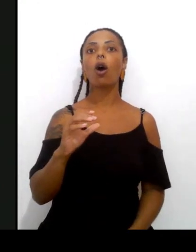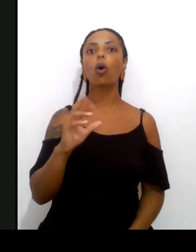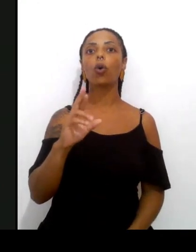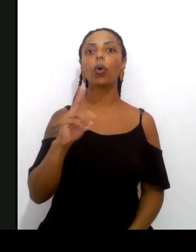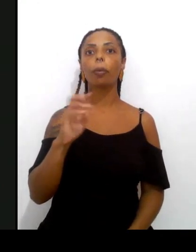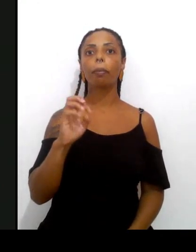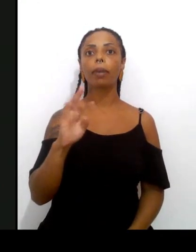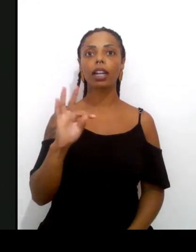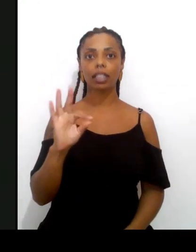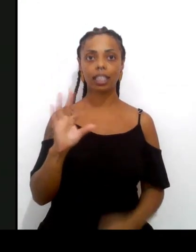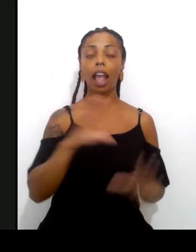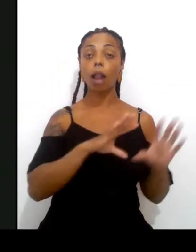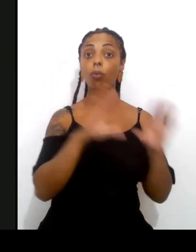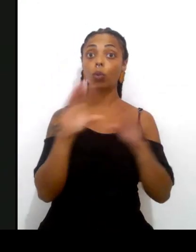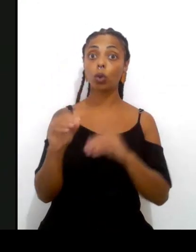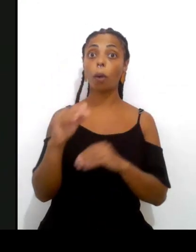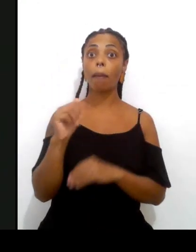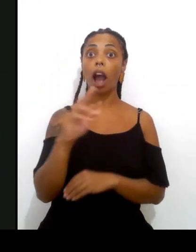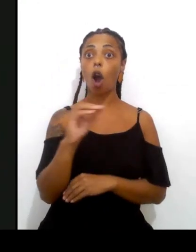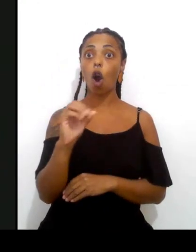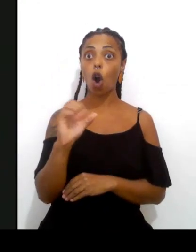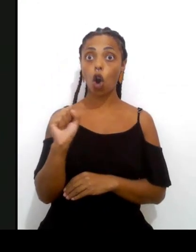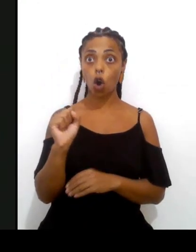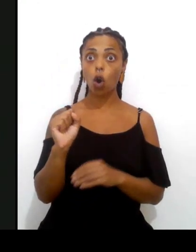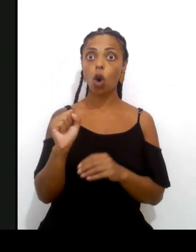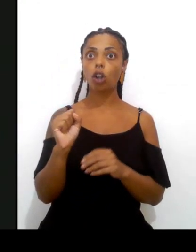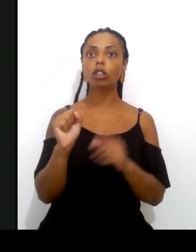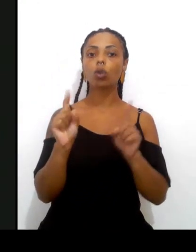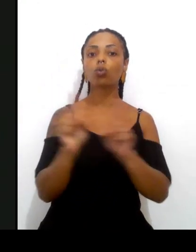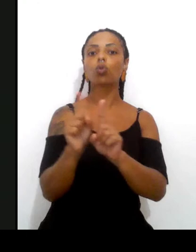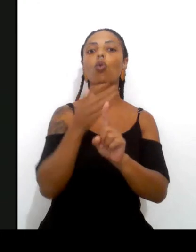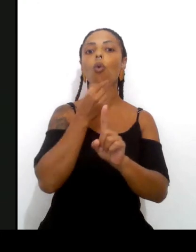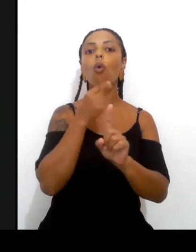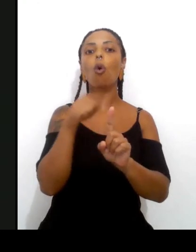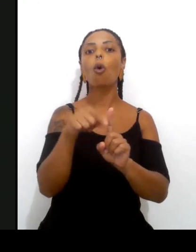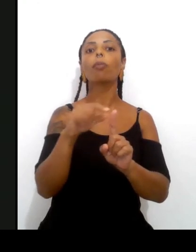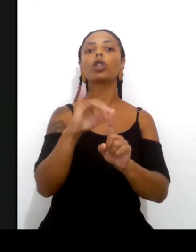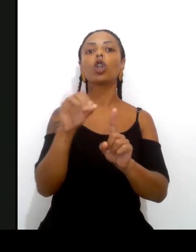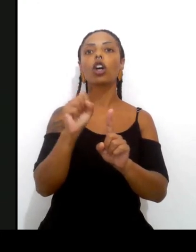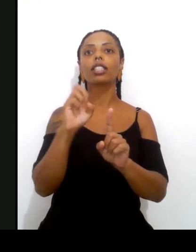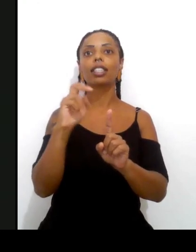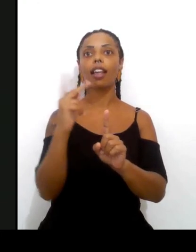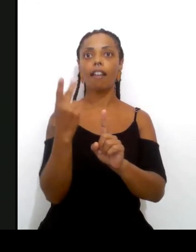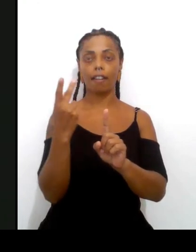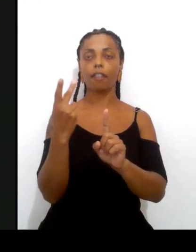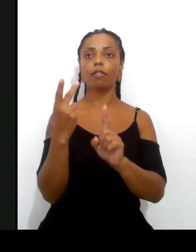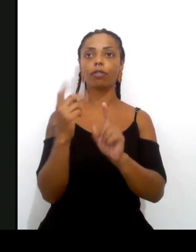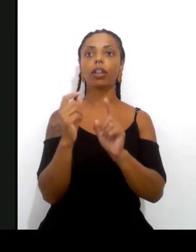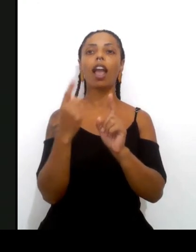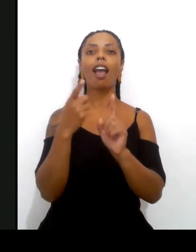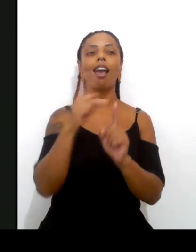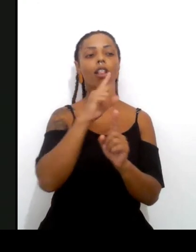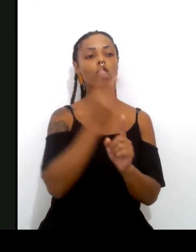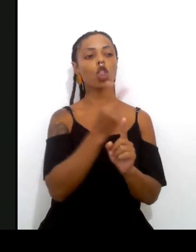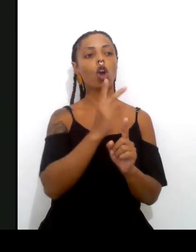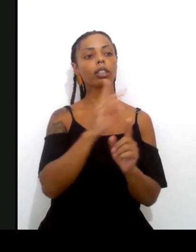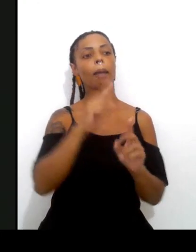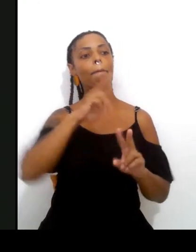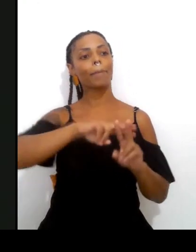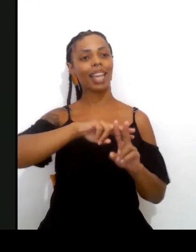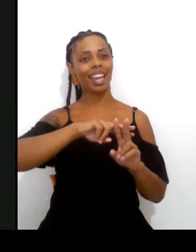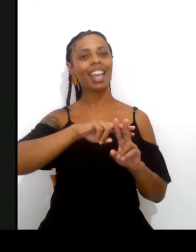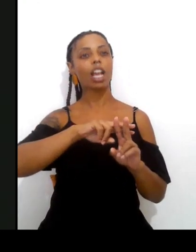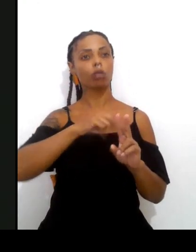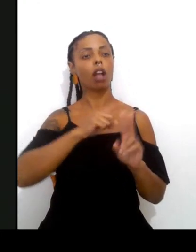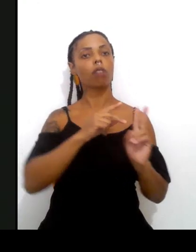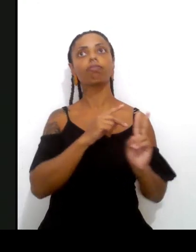de forma Permanente em 53 com seu parceiro Johnson depois que ambos passaram um tempo presos na verdade para esses dois